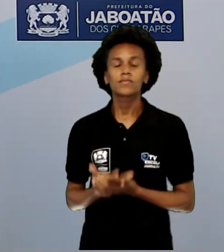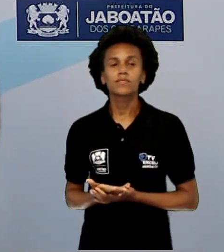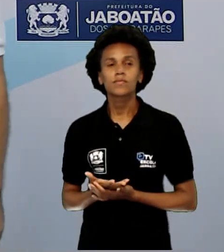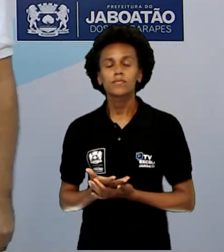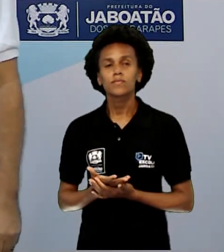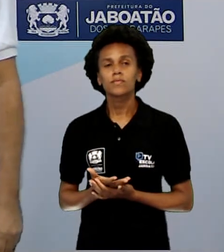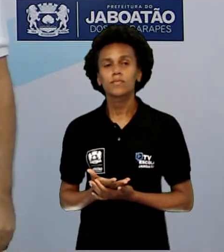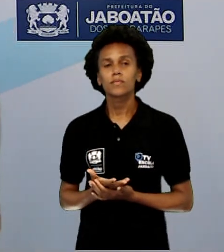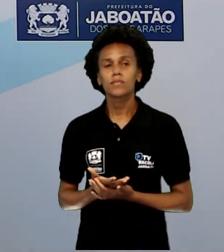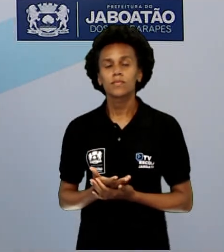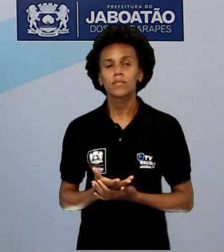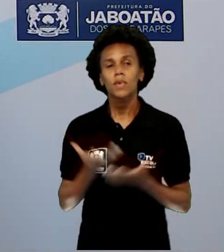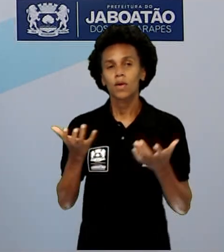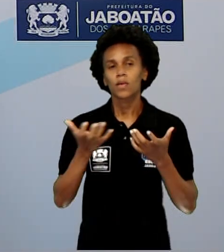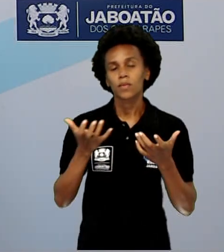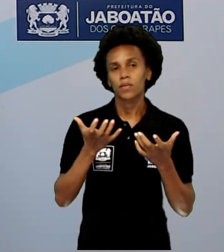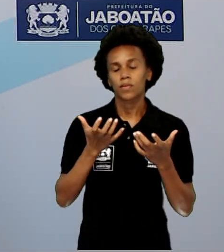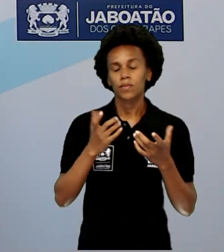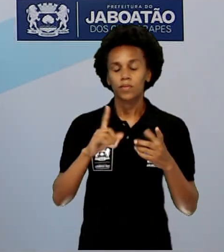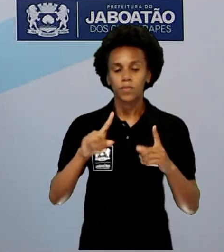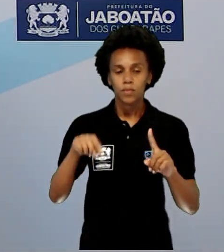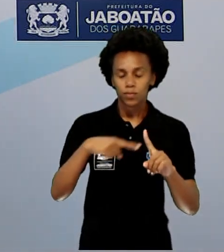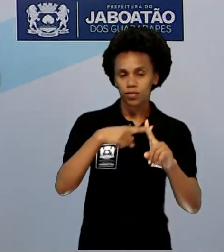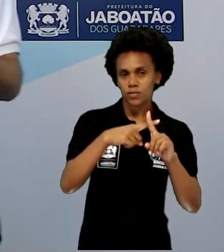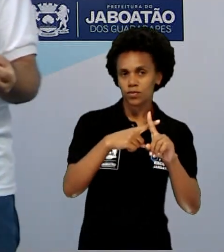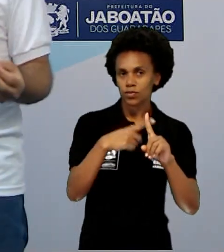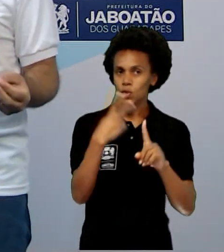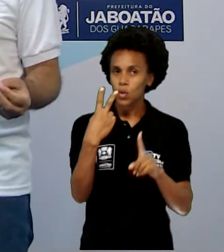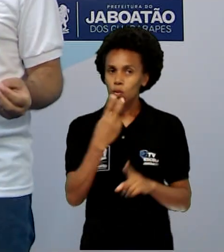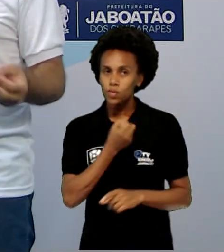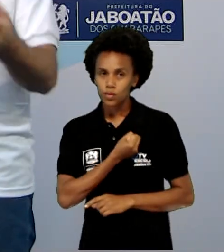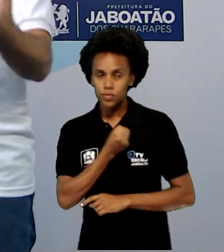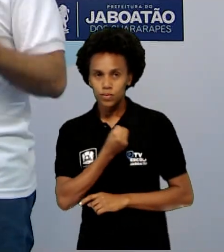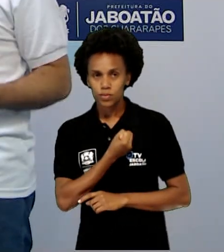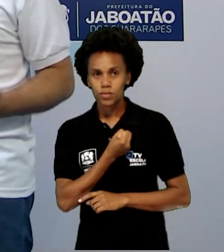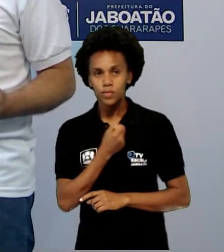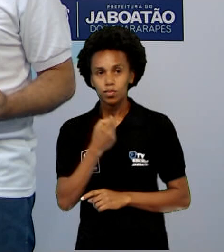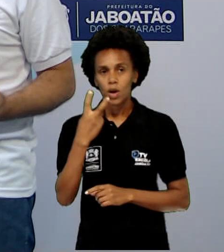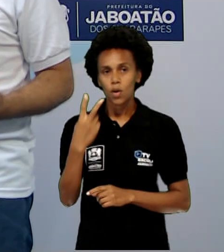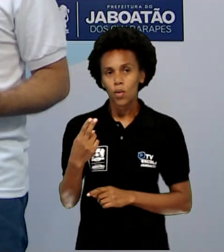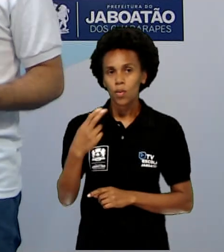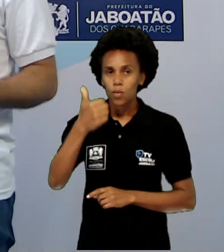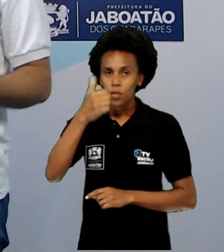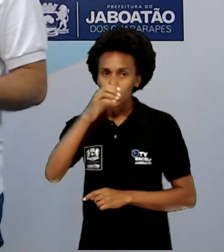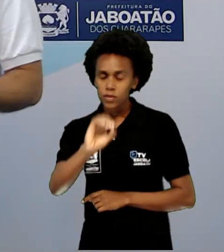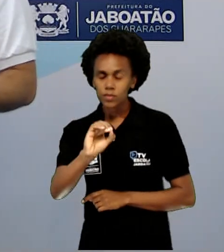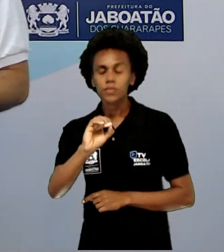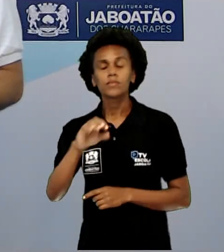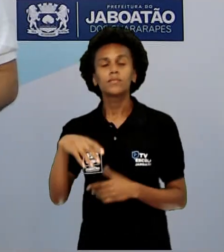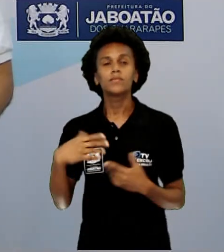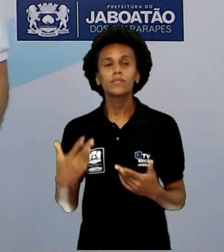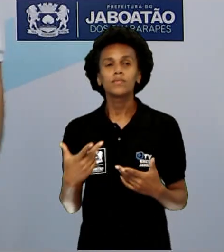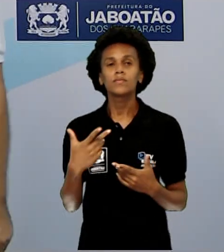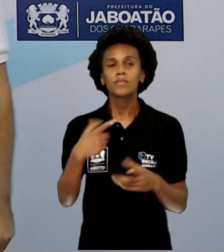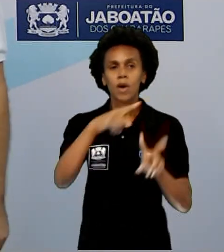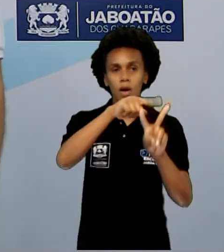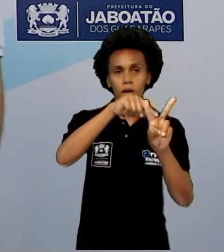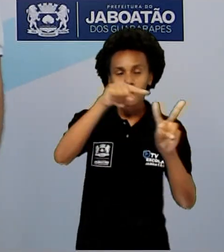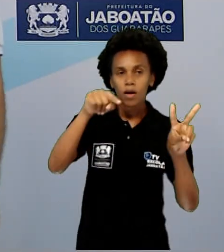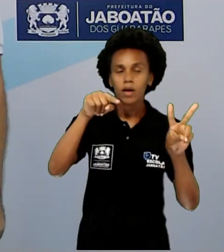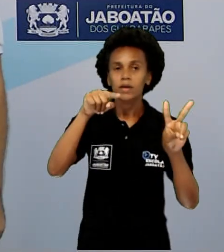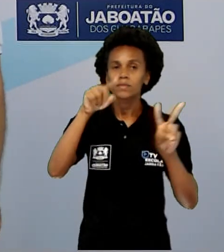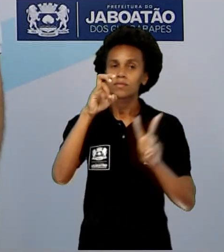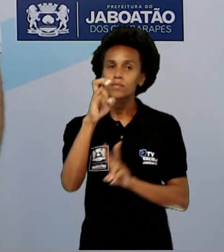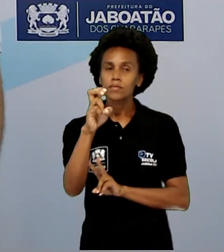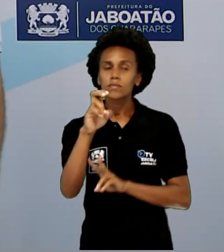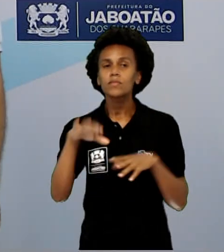multiplicação de dois números dê igual a 10 e uma das raízes é 5, qual seria a outra raiz? Exatamente 2. Por isso eu coloquei aqui,